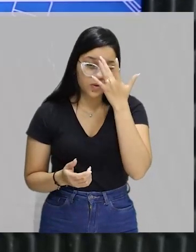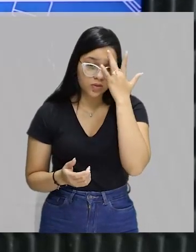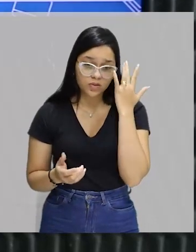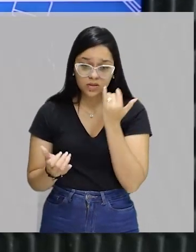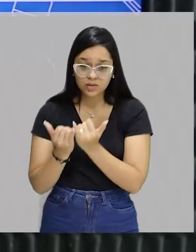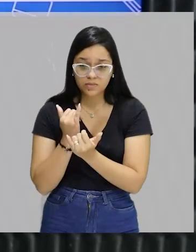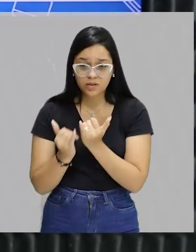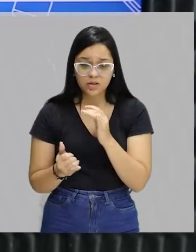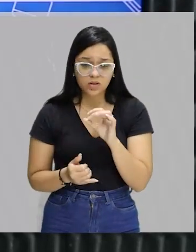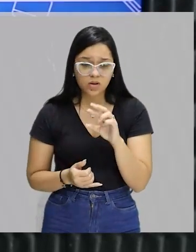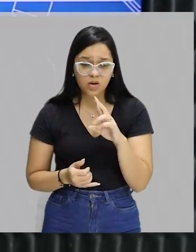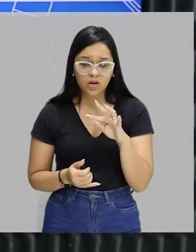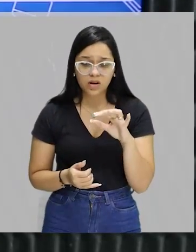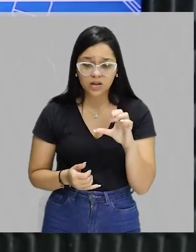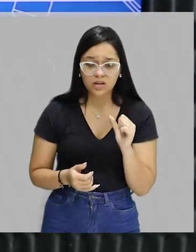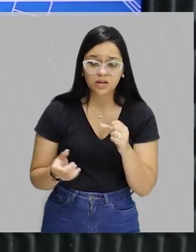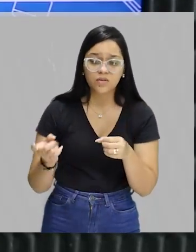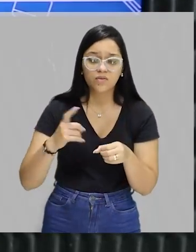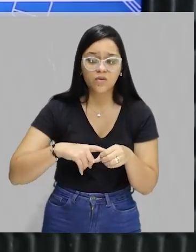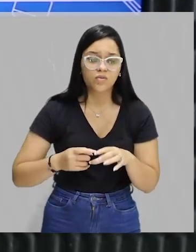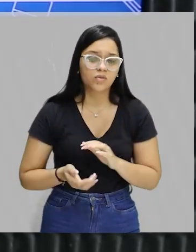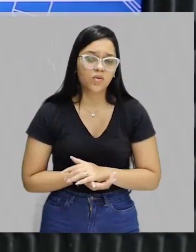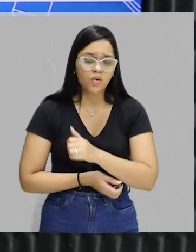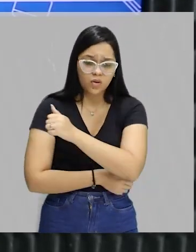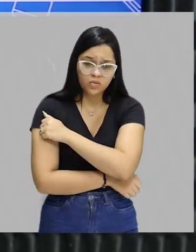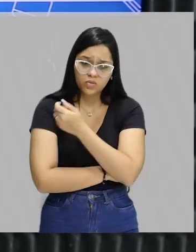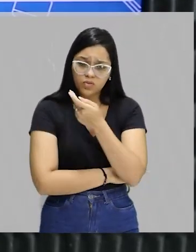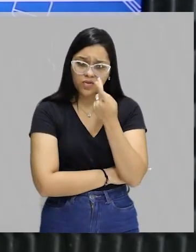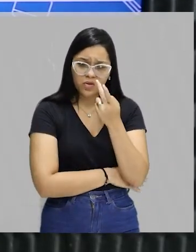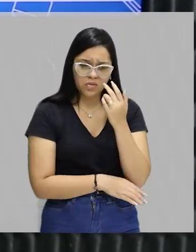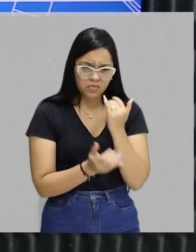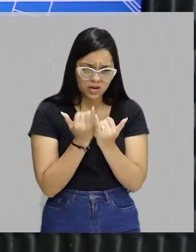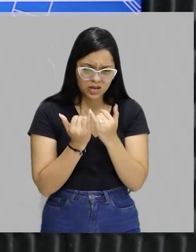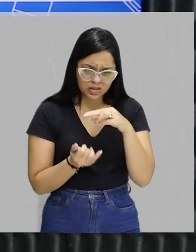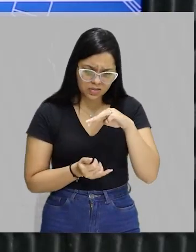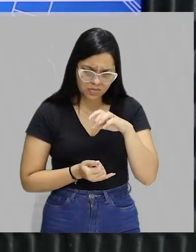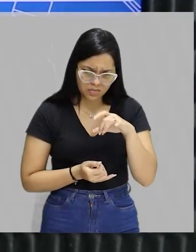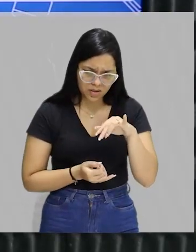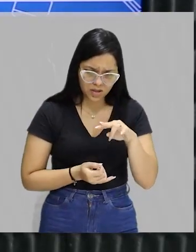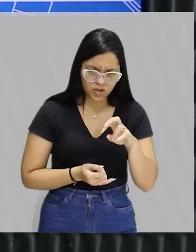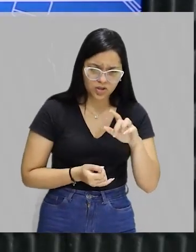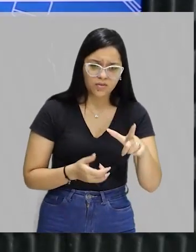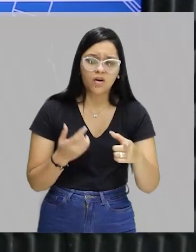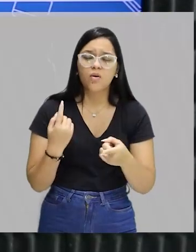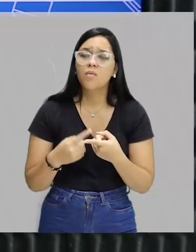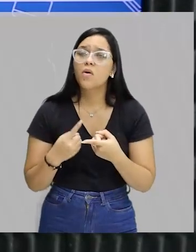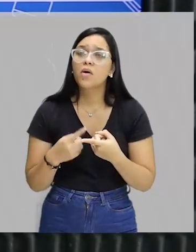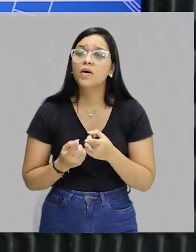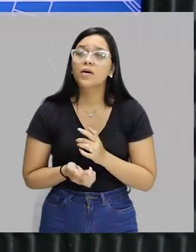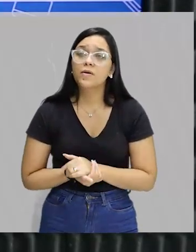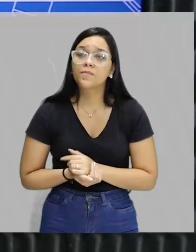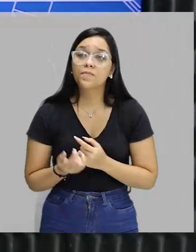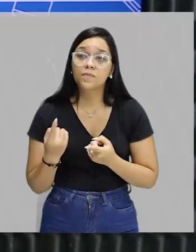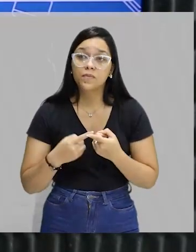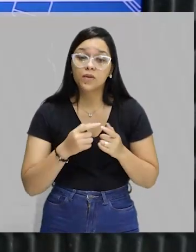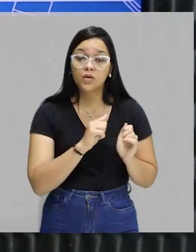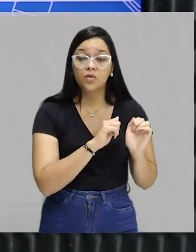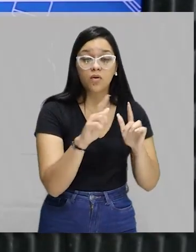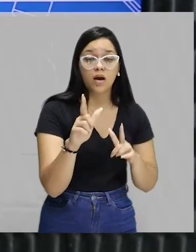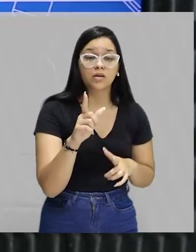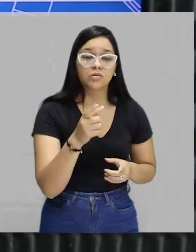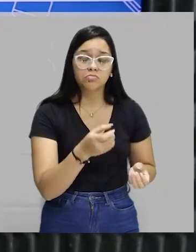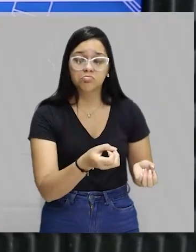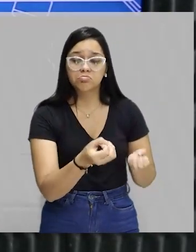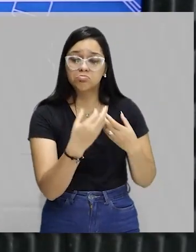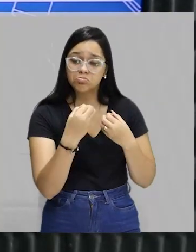parecem orientais. Volta no tempo. Um aluno meu disse ontem: parece medieval, professor. Por quê? Por que te parece medieval? Porque o quadro me remete